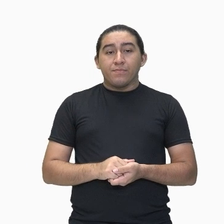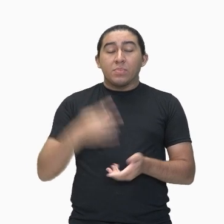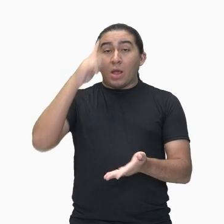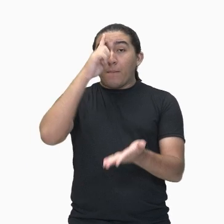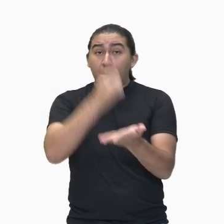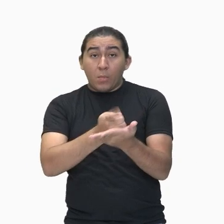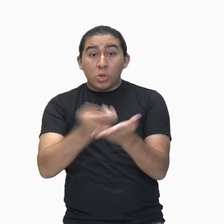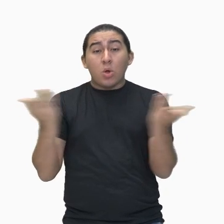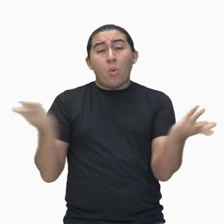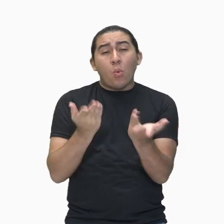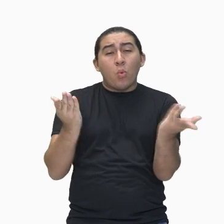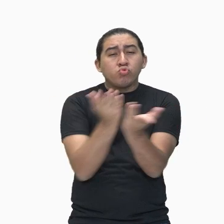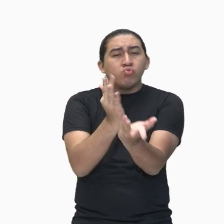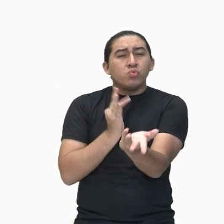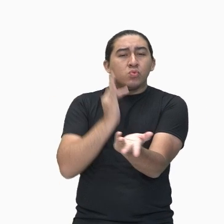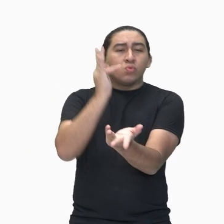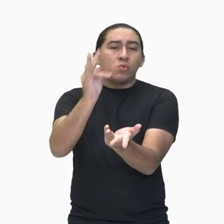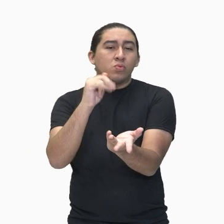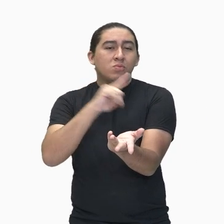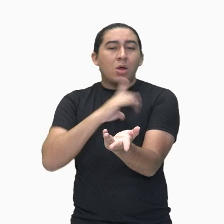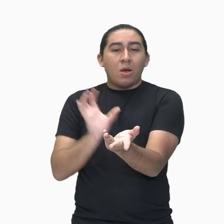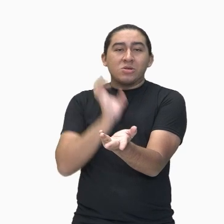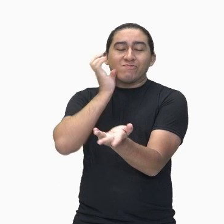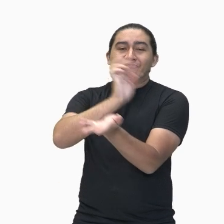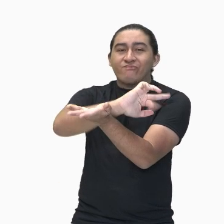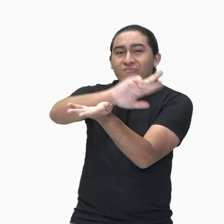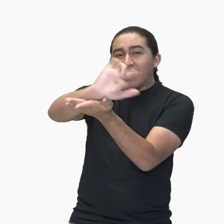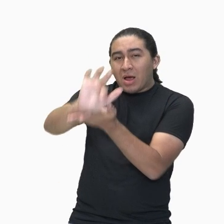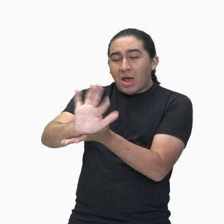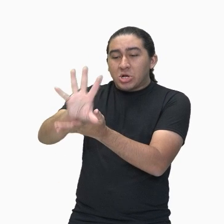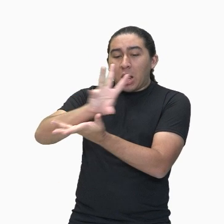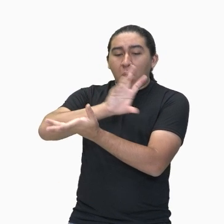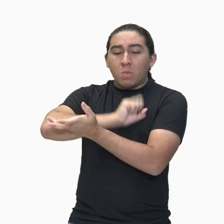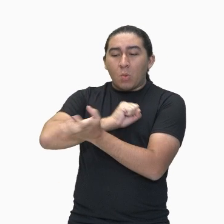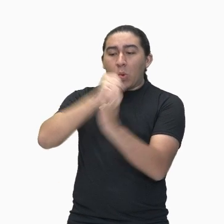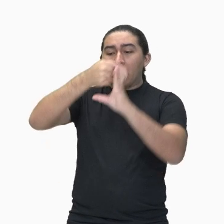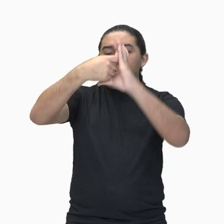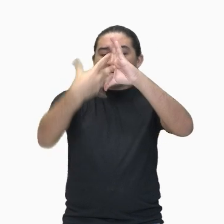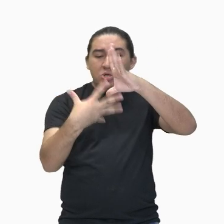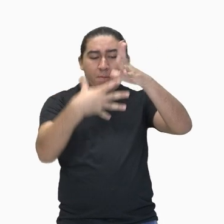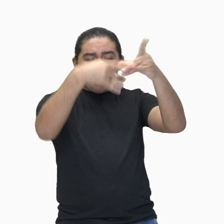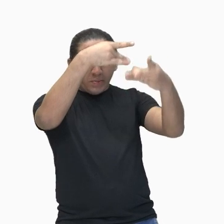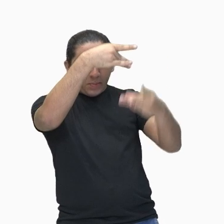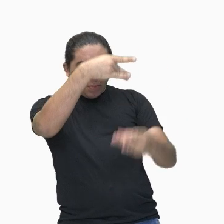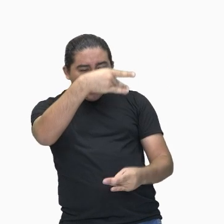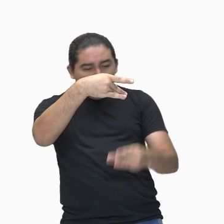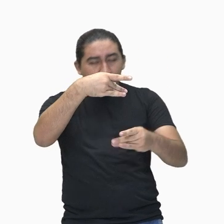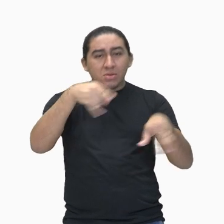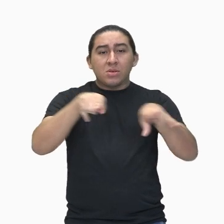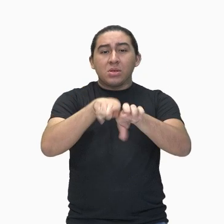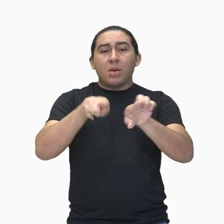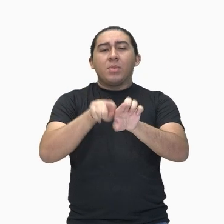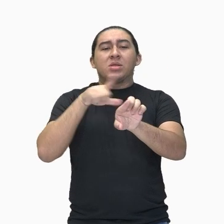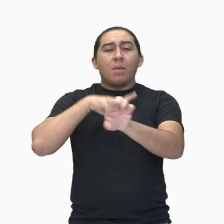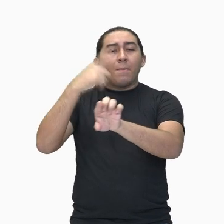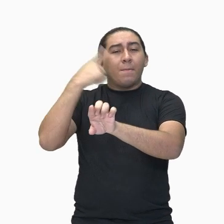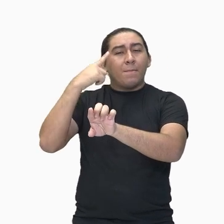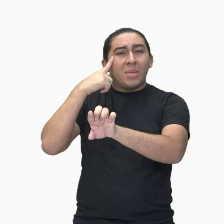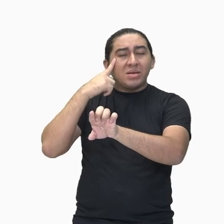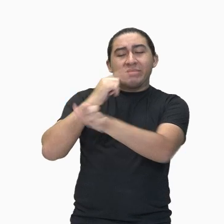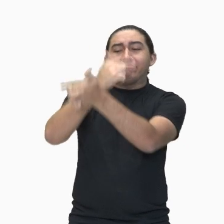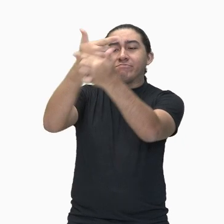hoje, que em breves rasgos descreva do amor a ilustre Prosápia e de Cupido as